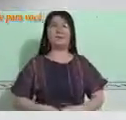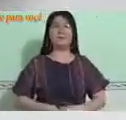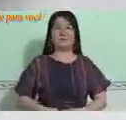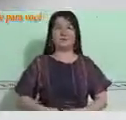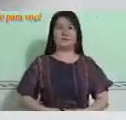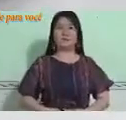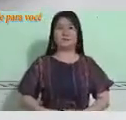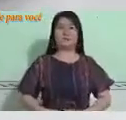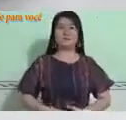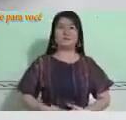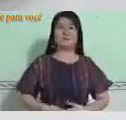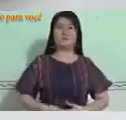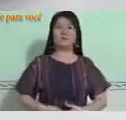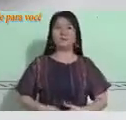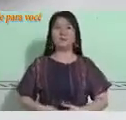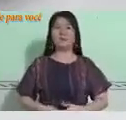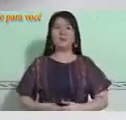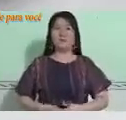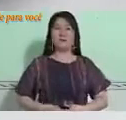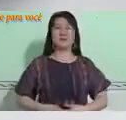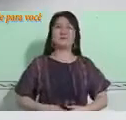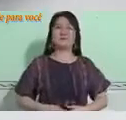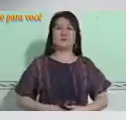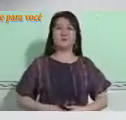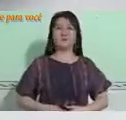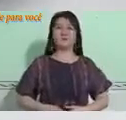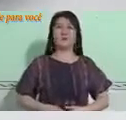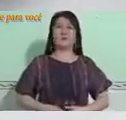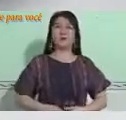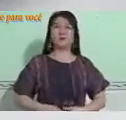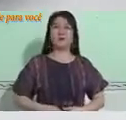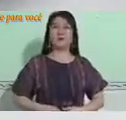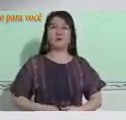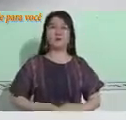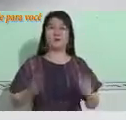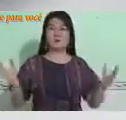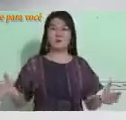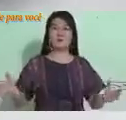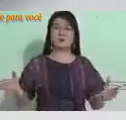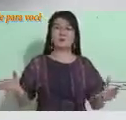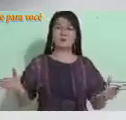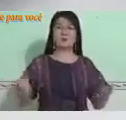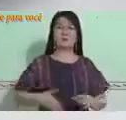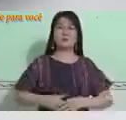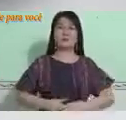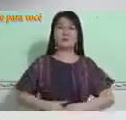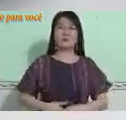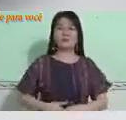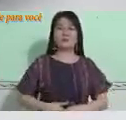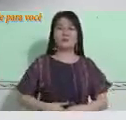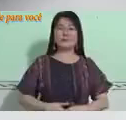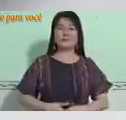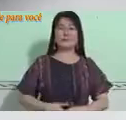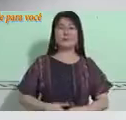TICASQSONTE, acento circunflexo, M, taurina, vírgula, glucuronolactona ou teobromina, vírgula, por exemplo, vírgula, TAMBE,